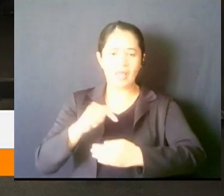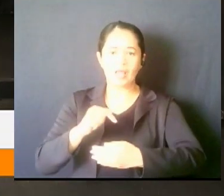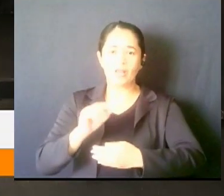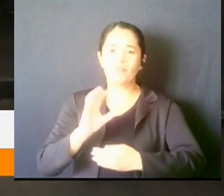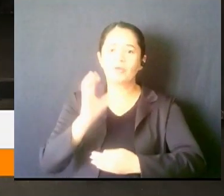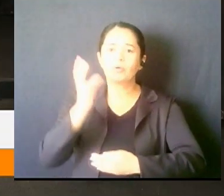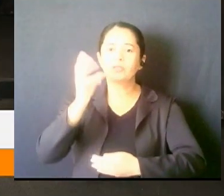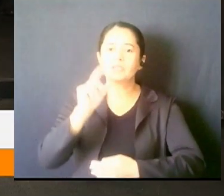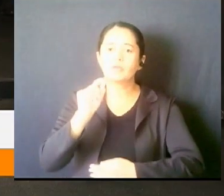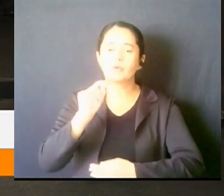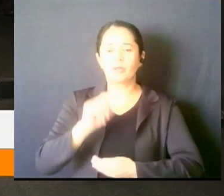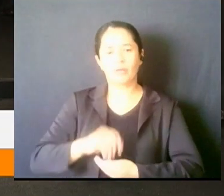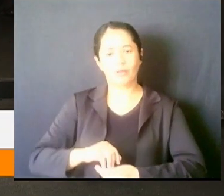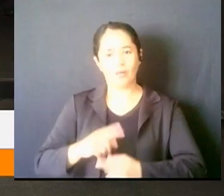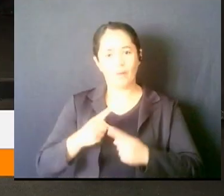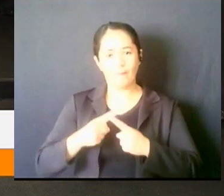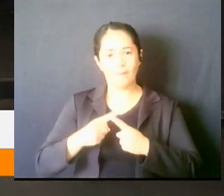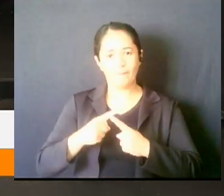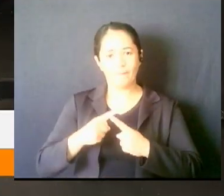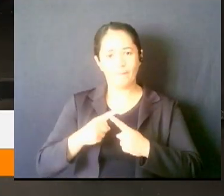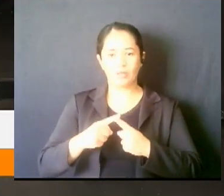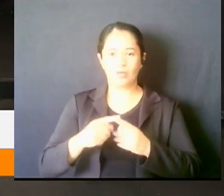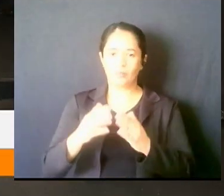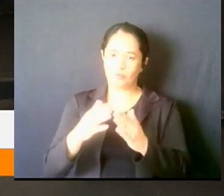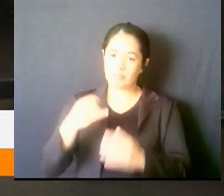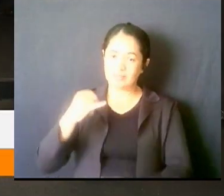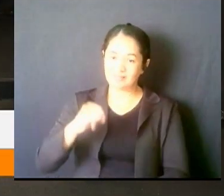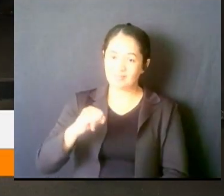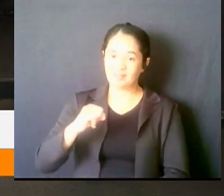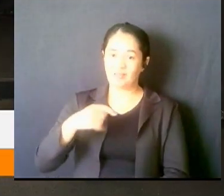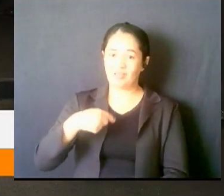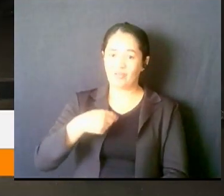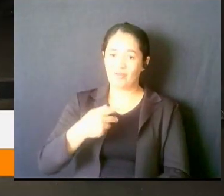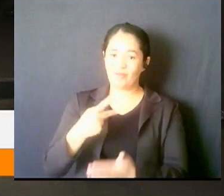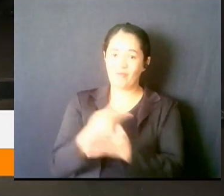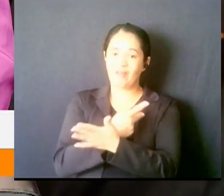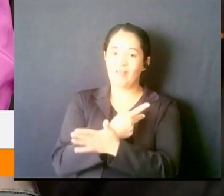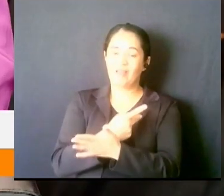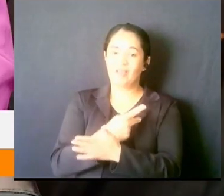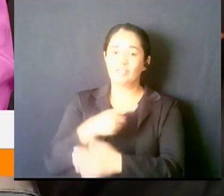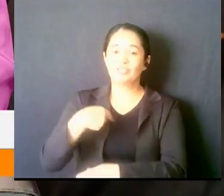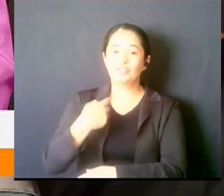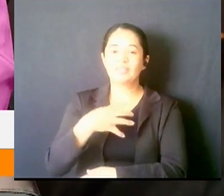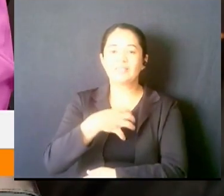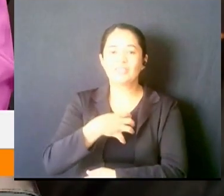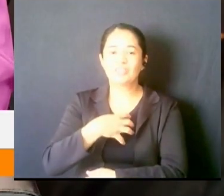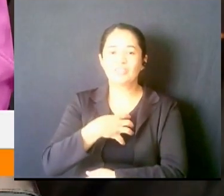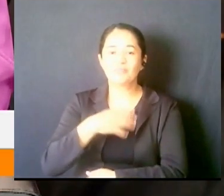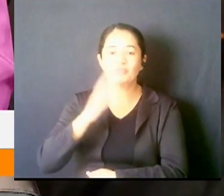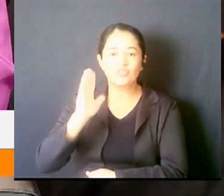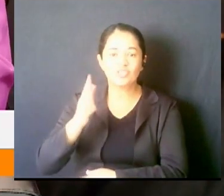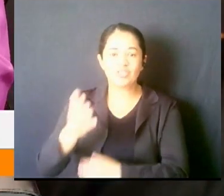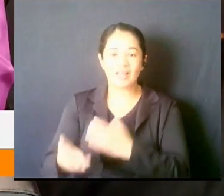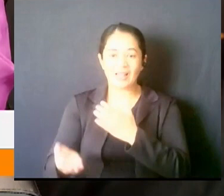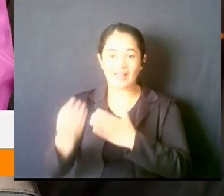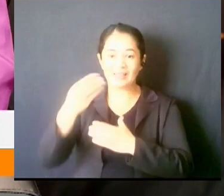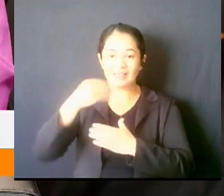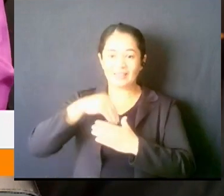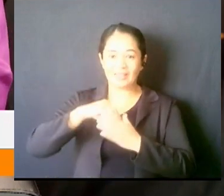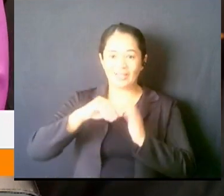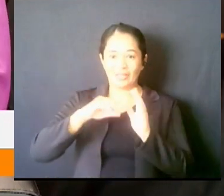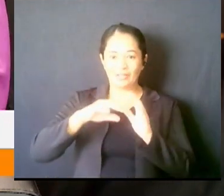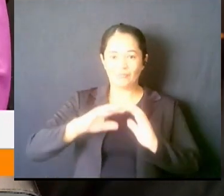o senhor me corrija se eu estiver errada, a gente sente tudo desde o ventre da nossa mãe. Então, a importância